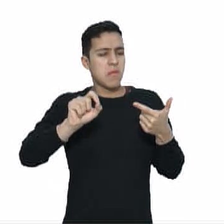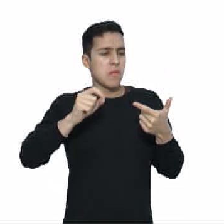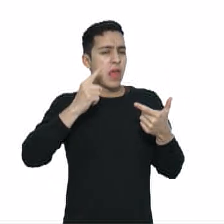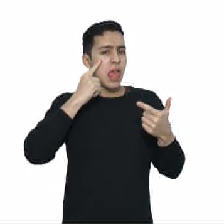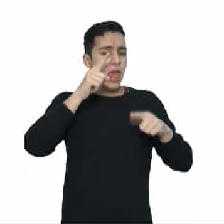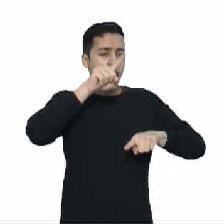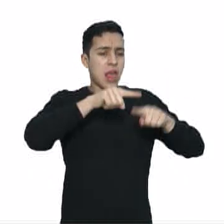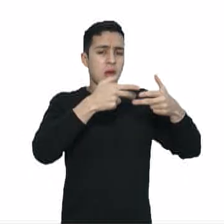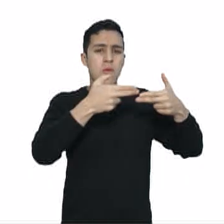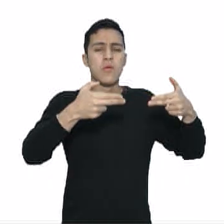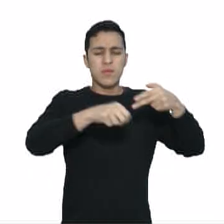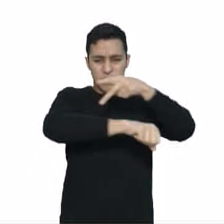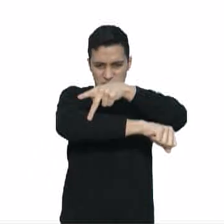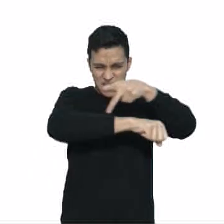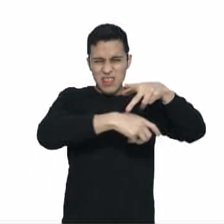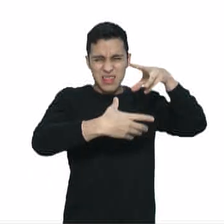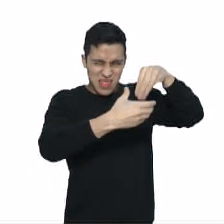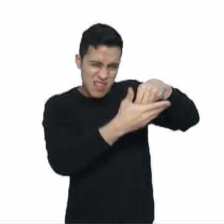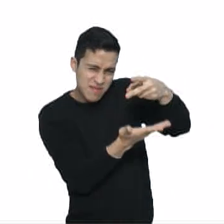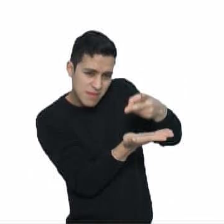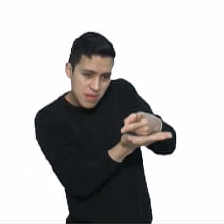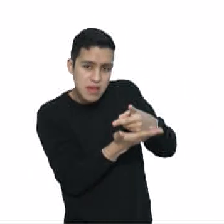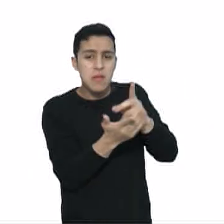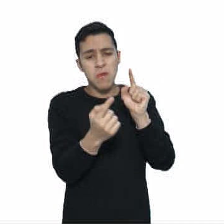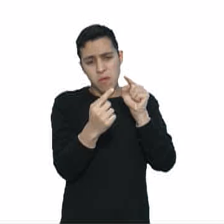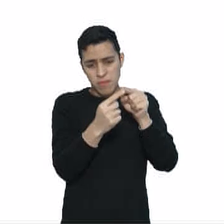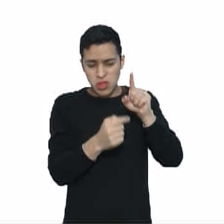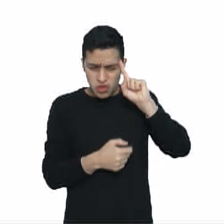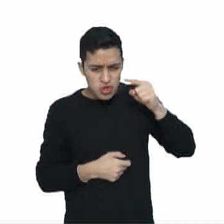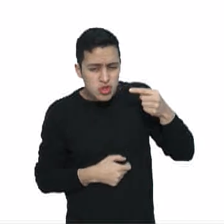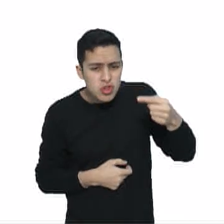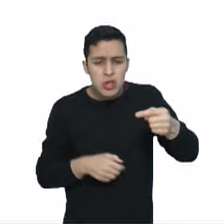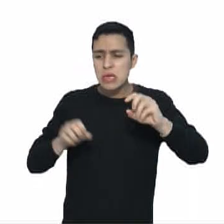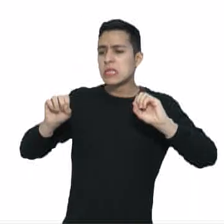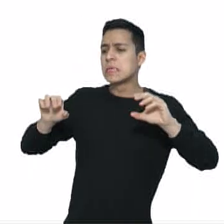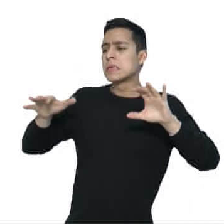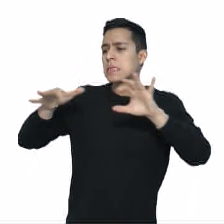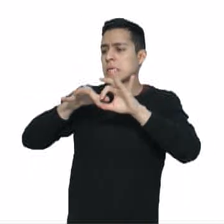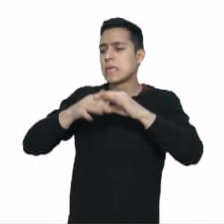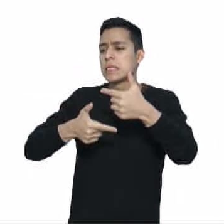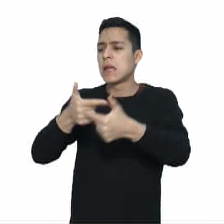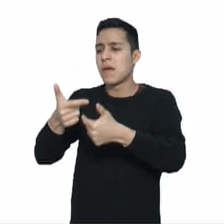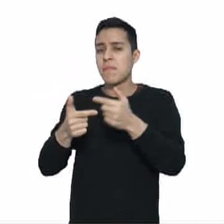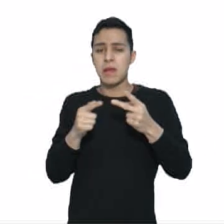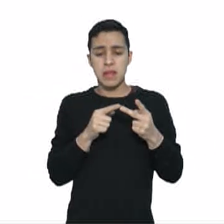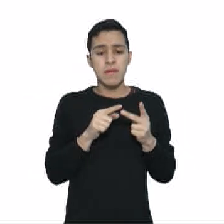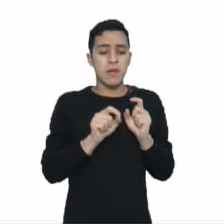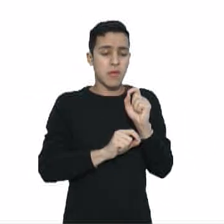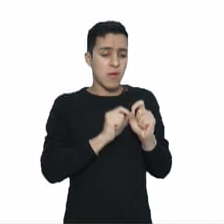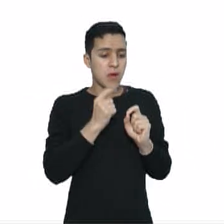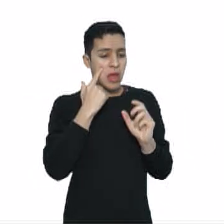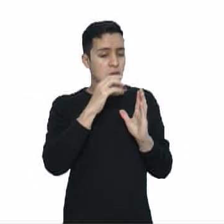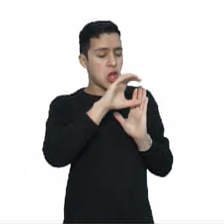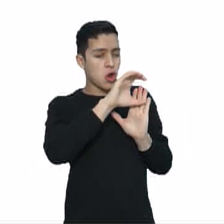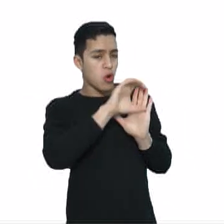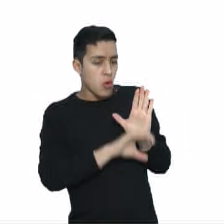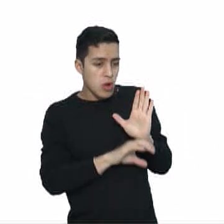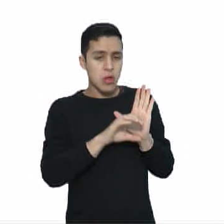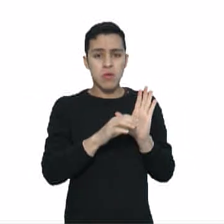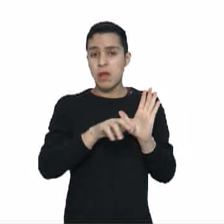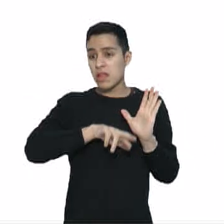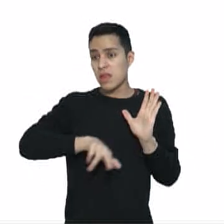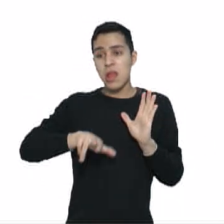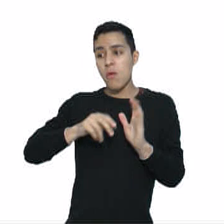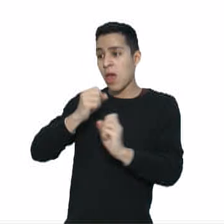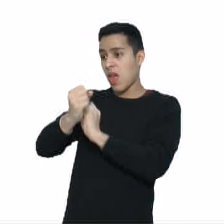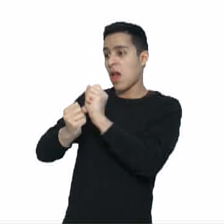recursos pedagógicos, quer para as atividades cotidianas de ensino, para atividades curriculares não letivas,